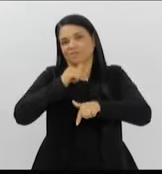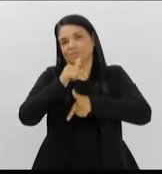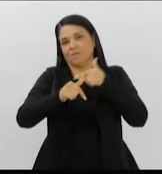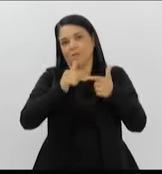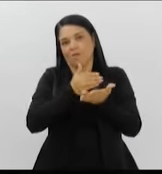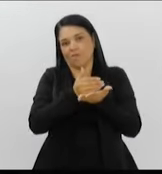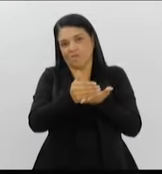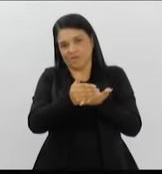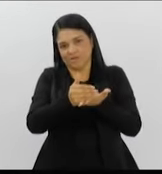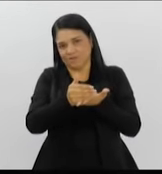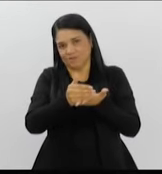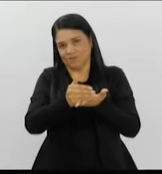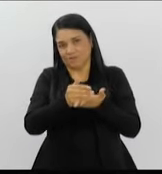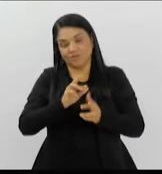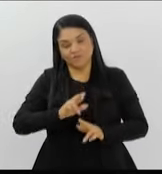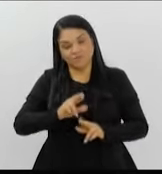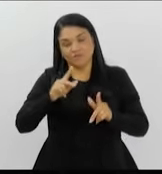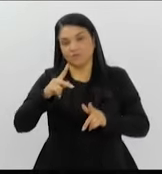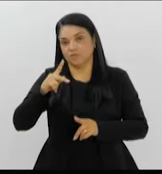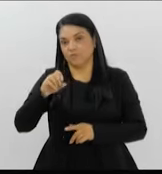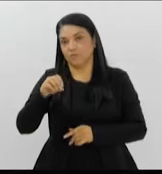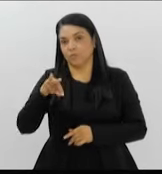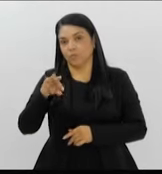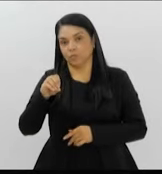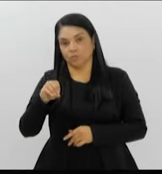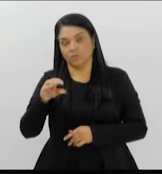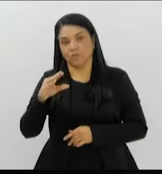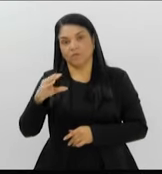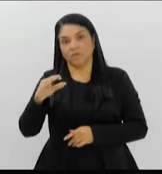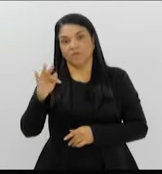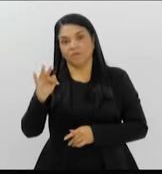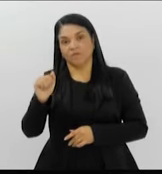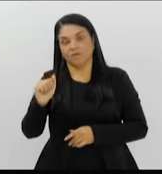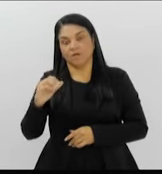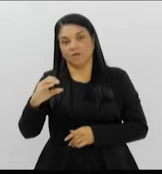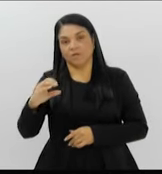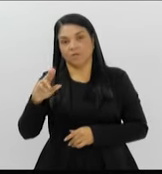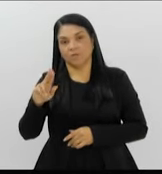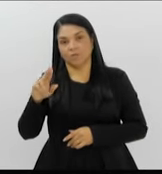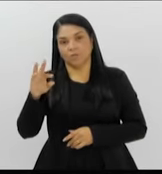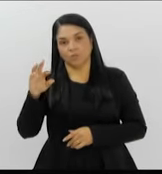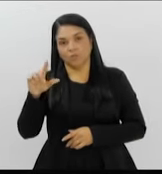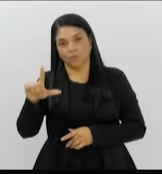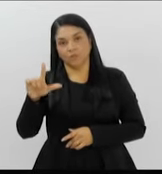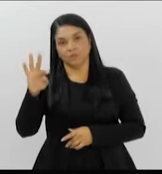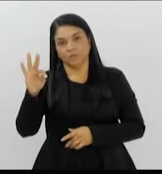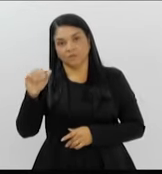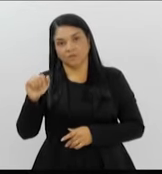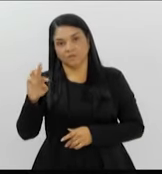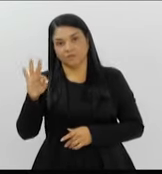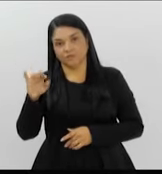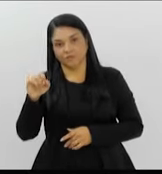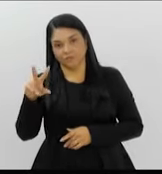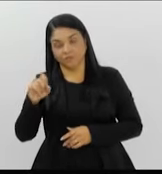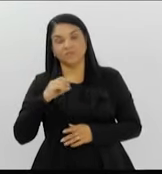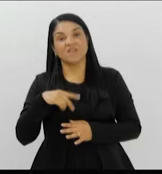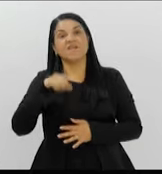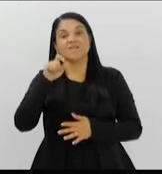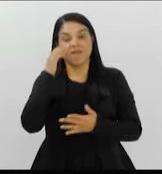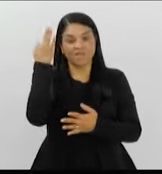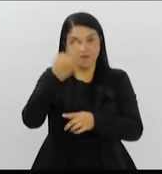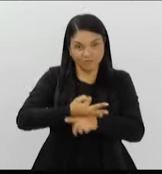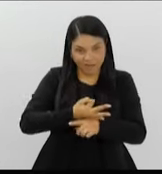ponto facultativo. Quem faltar, evidentemente, será